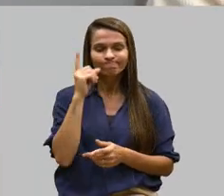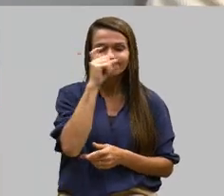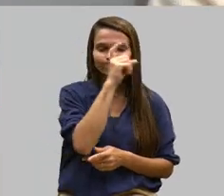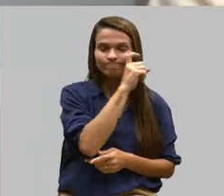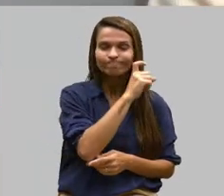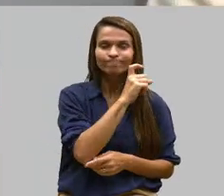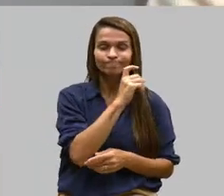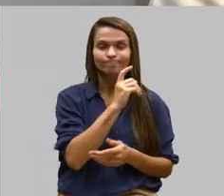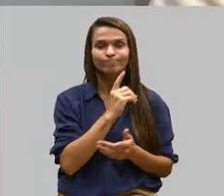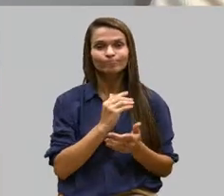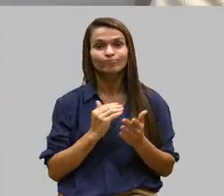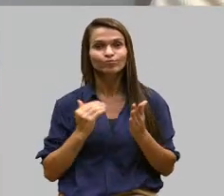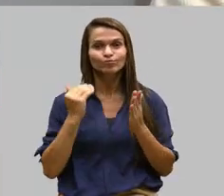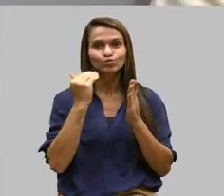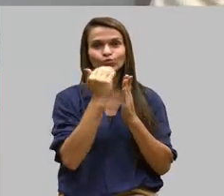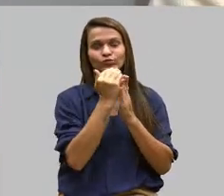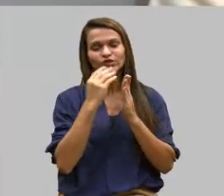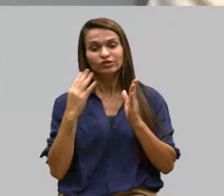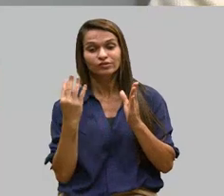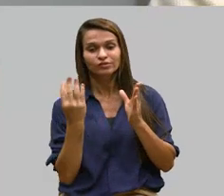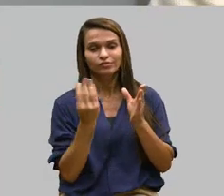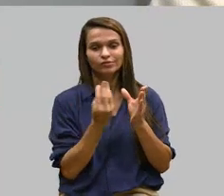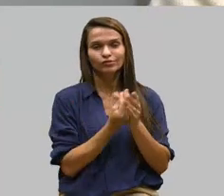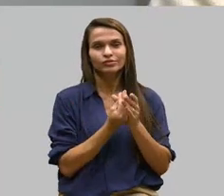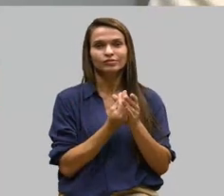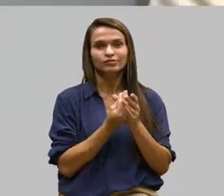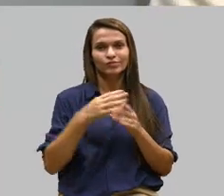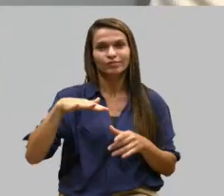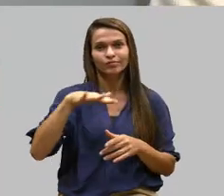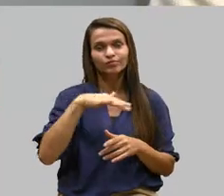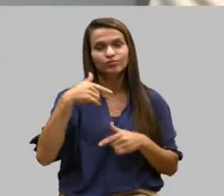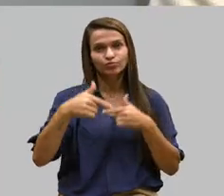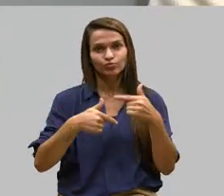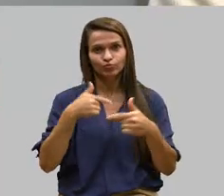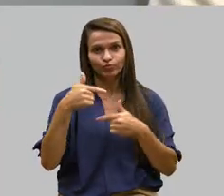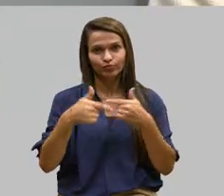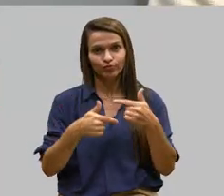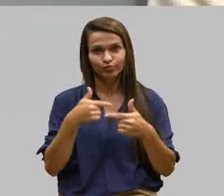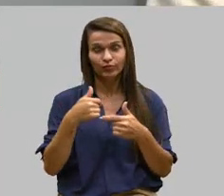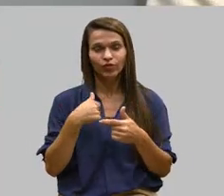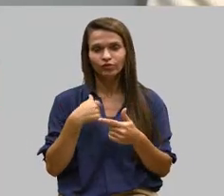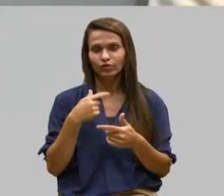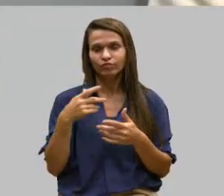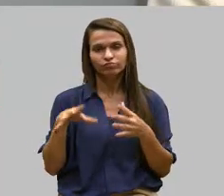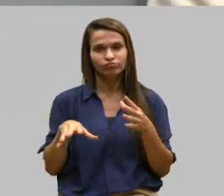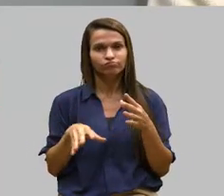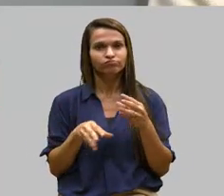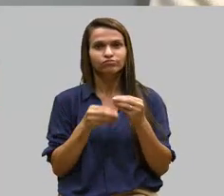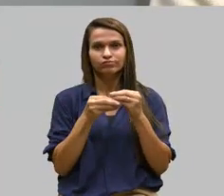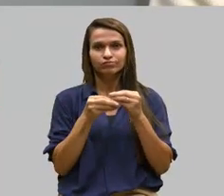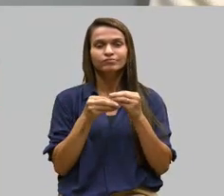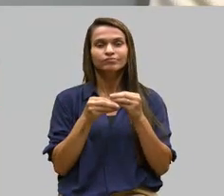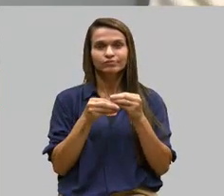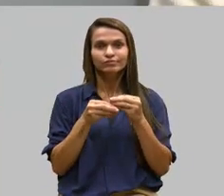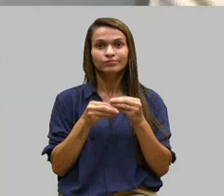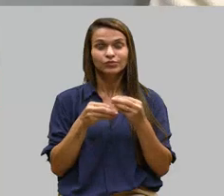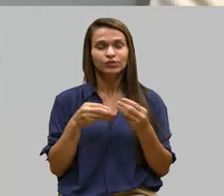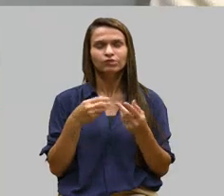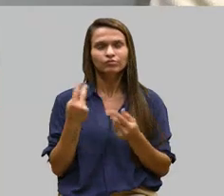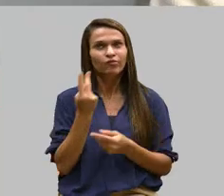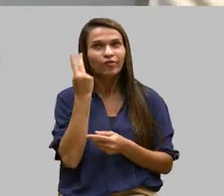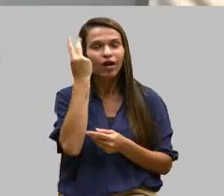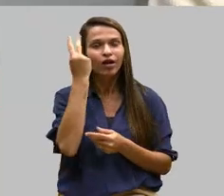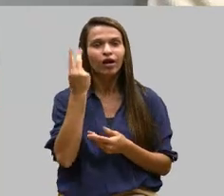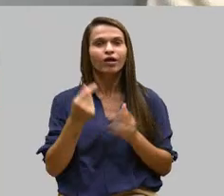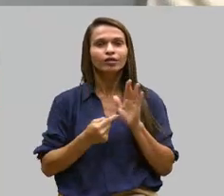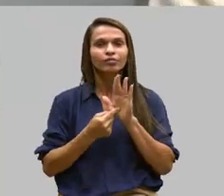de fazê-los e de incluídos no mercado de trabalho eu vou ficar só com esses comentários porque tá sendo muito ricas apresentações eu acho